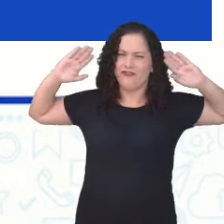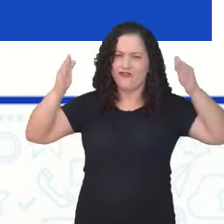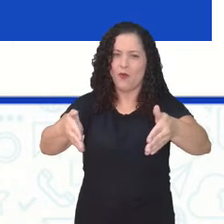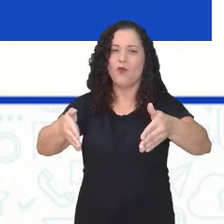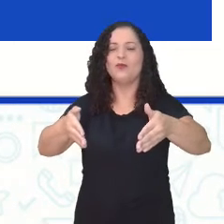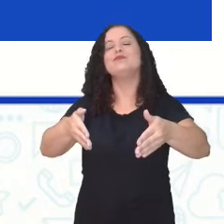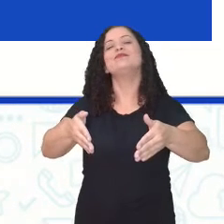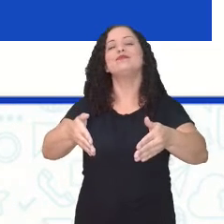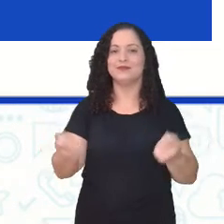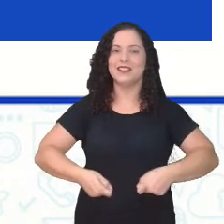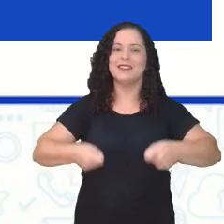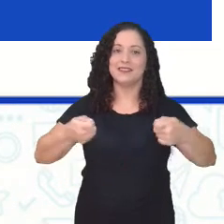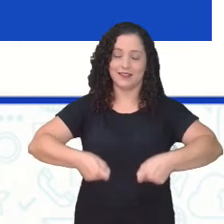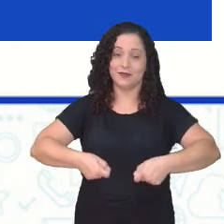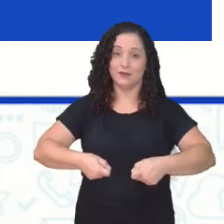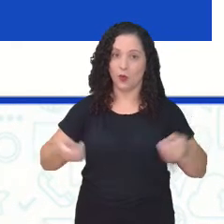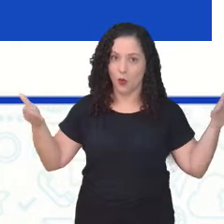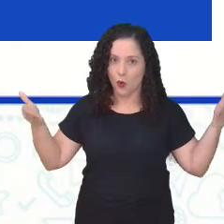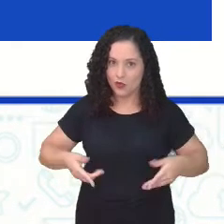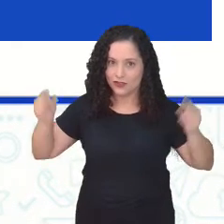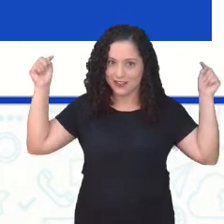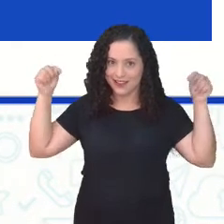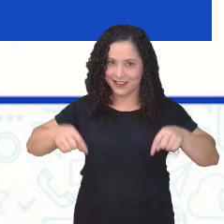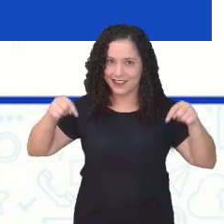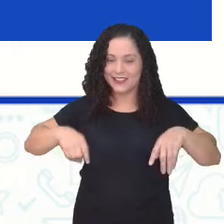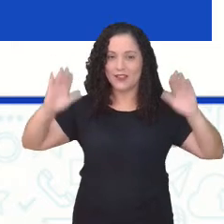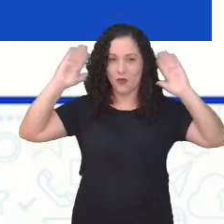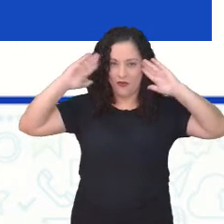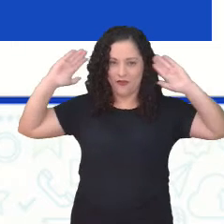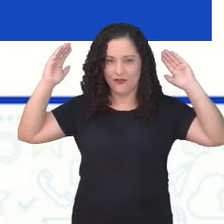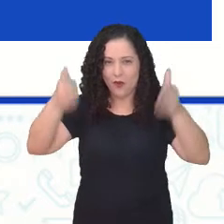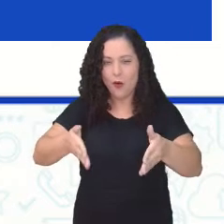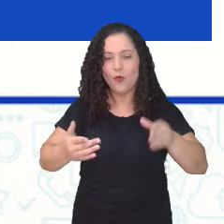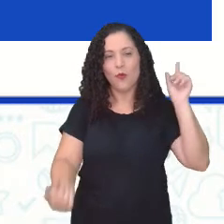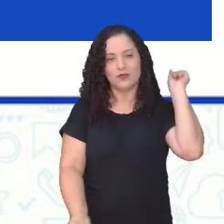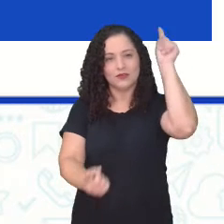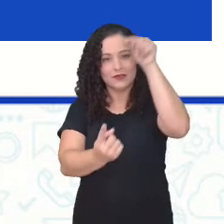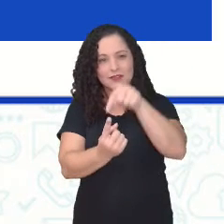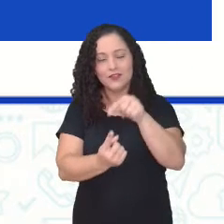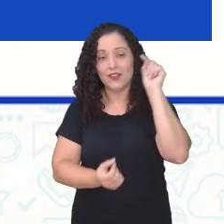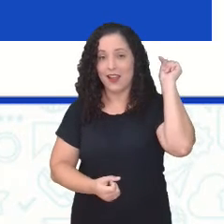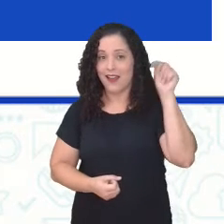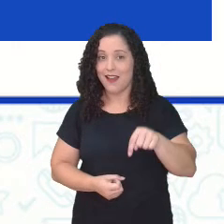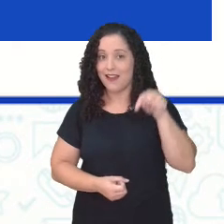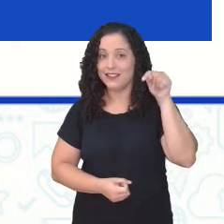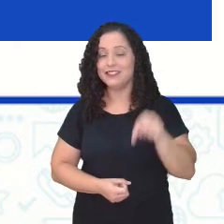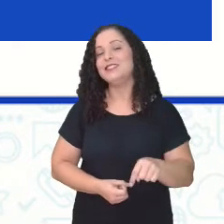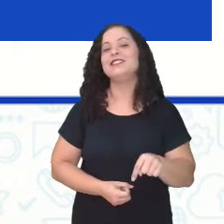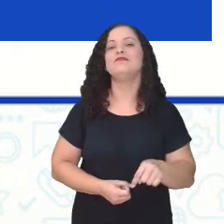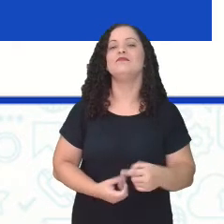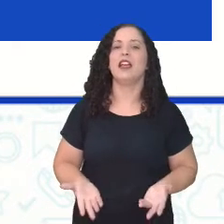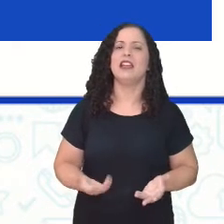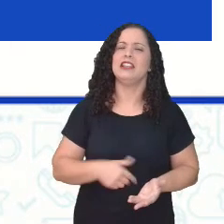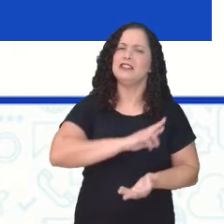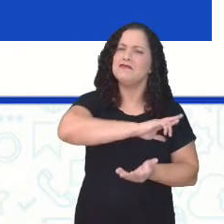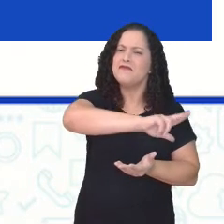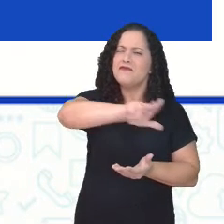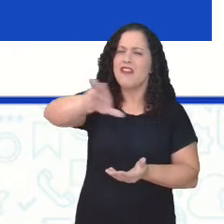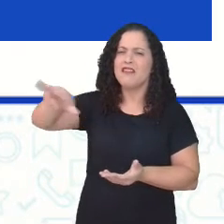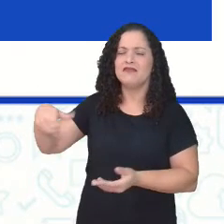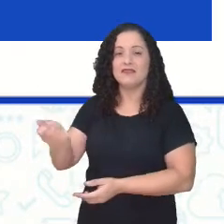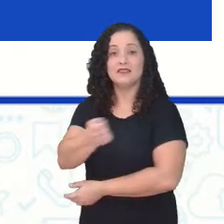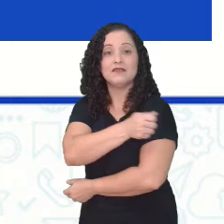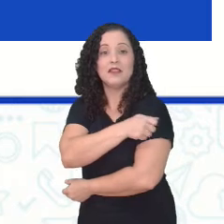é? E o nosso foco hoje, o meu foco e o foco da professora Viviane, não é? E de qualquer estudante